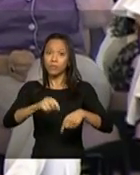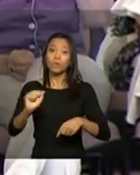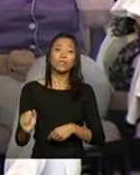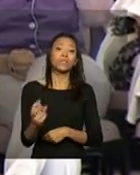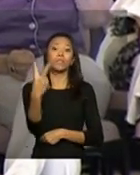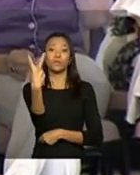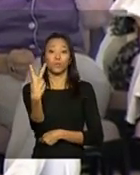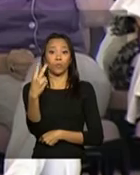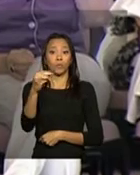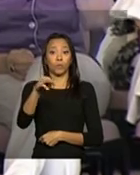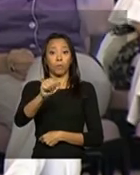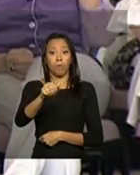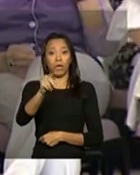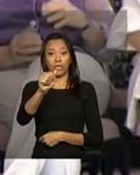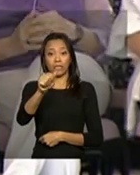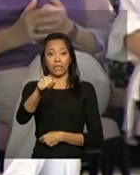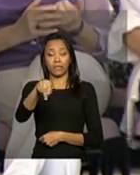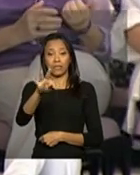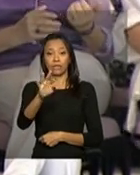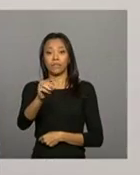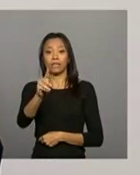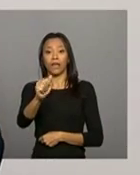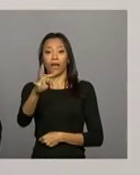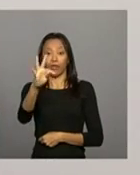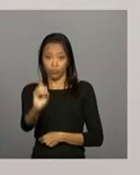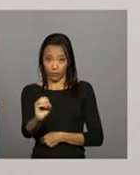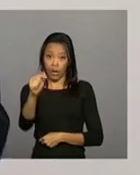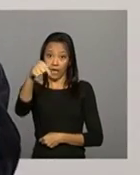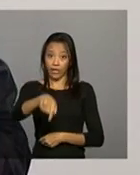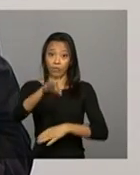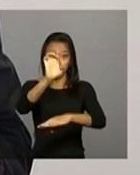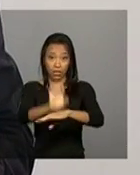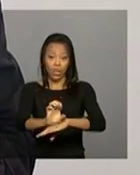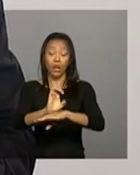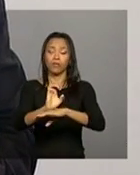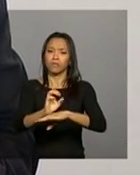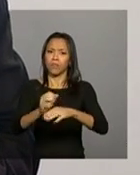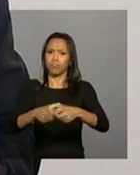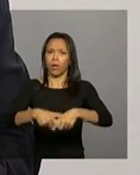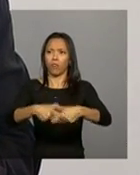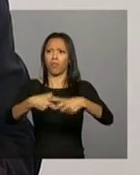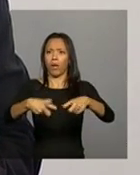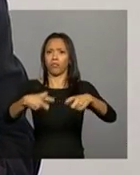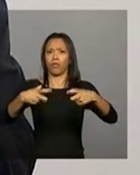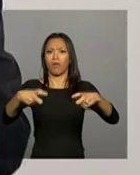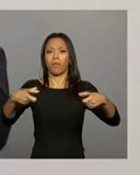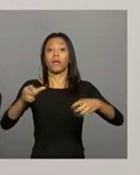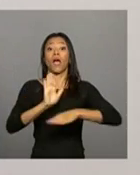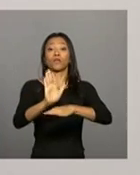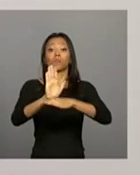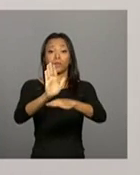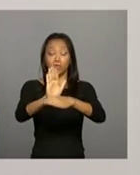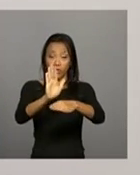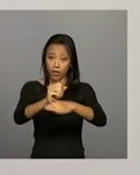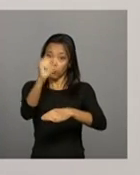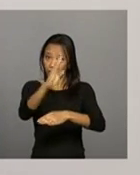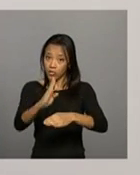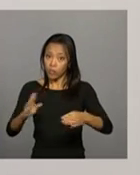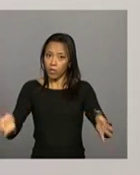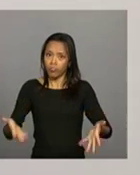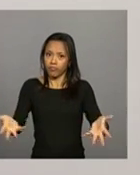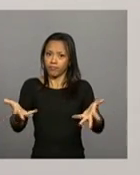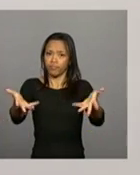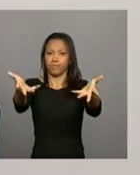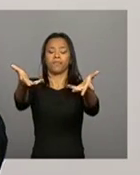estado maravilhoso de oportunidades, que tem crescido bastante, ajudado o nosso país no desenvolvimento, que